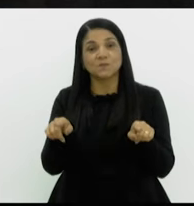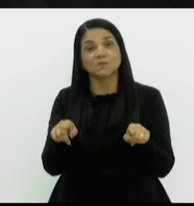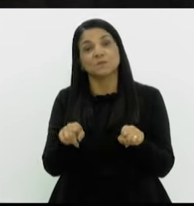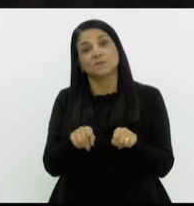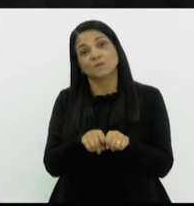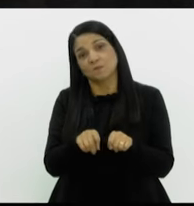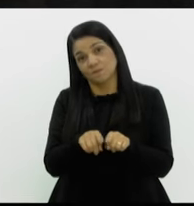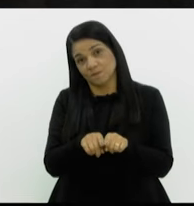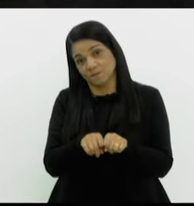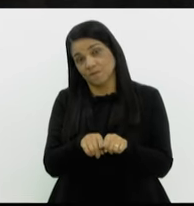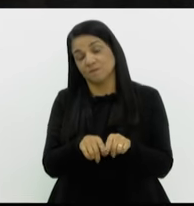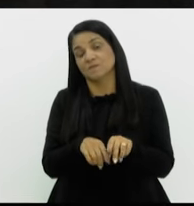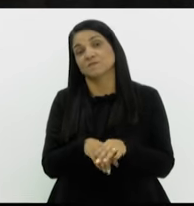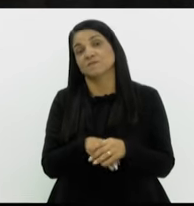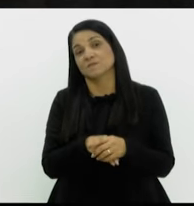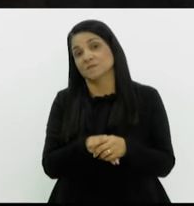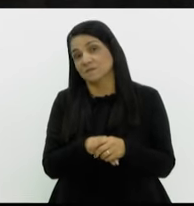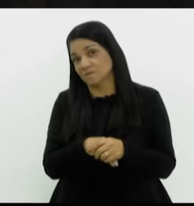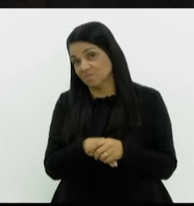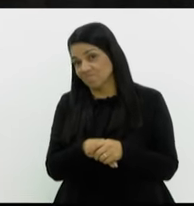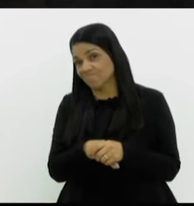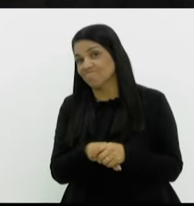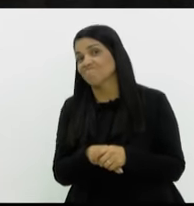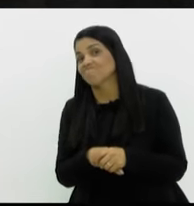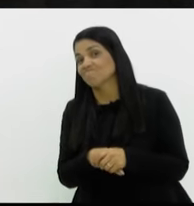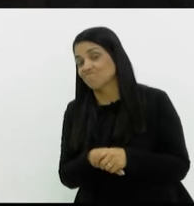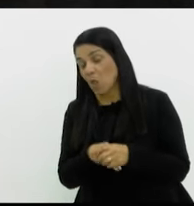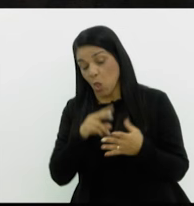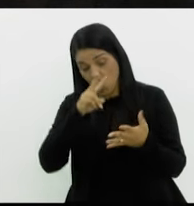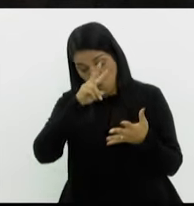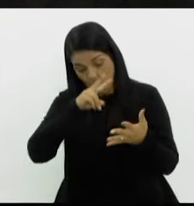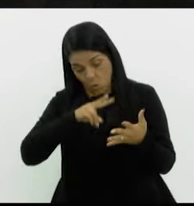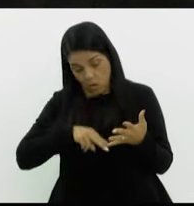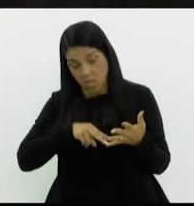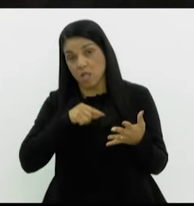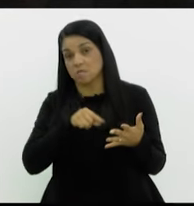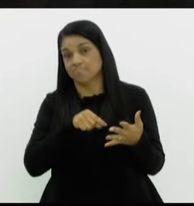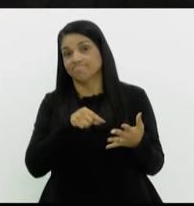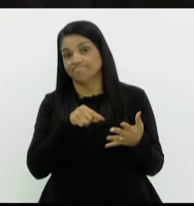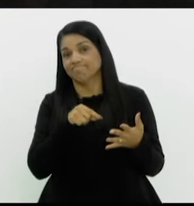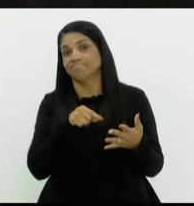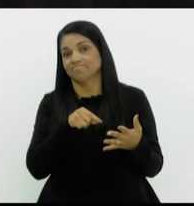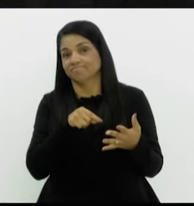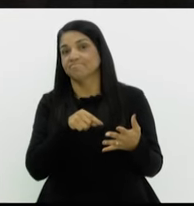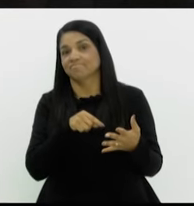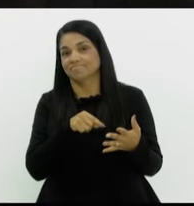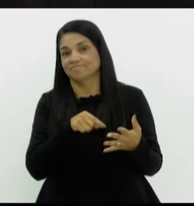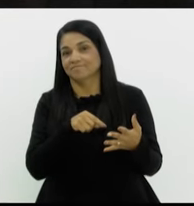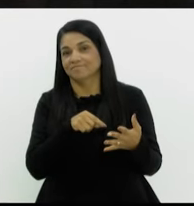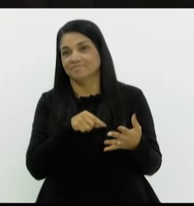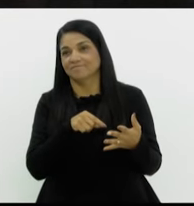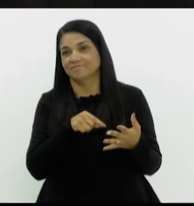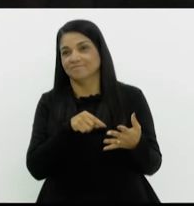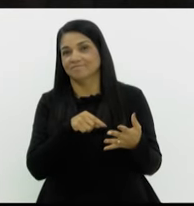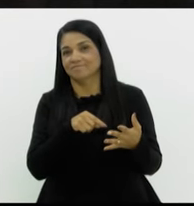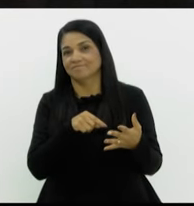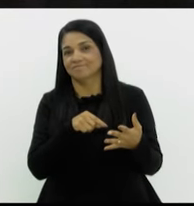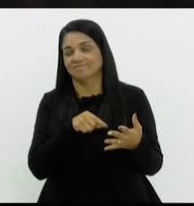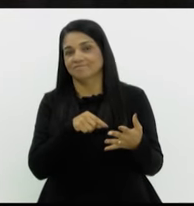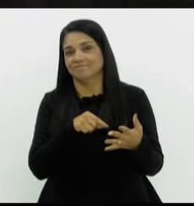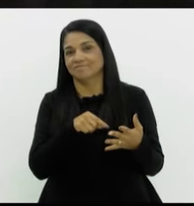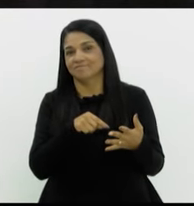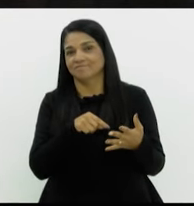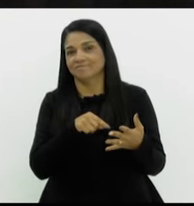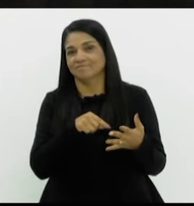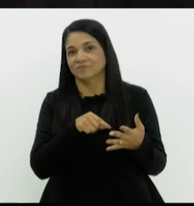manifestou, pelo menos li aqui no noticiário, em relação à não realização